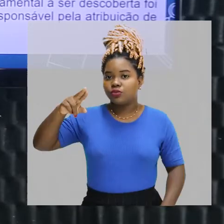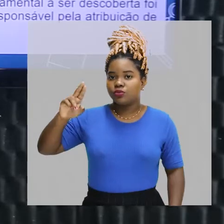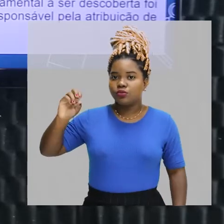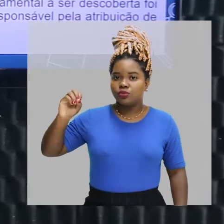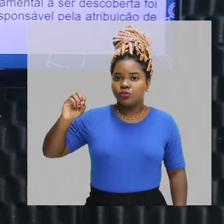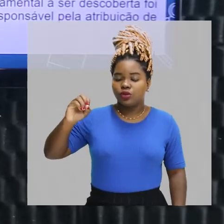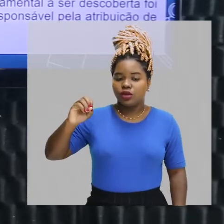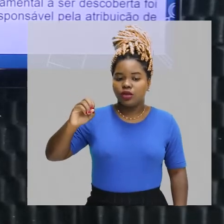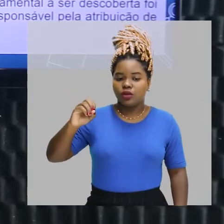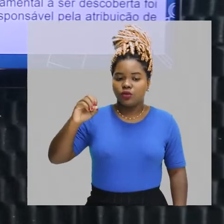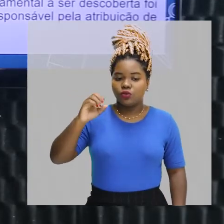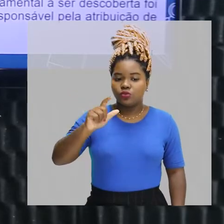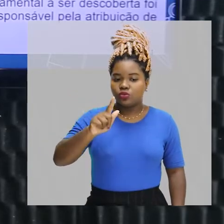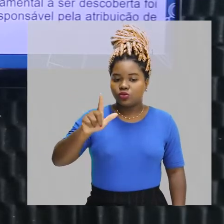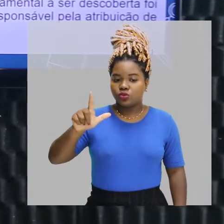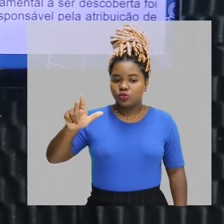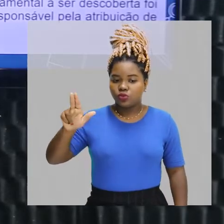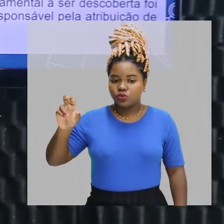tá certo?